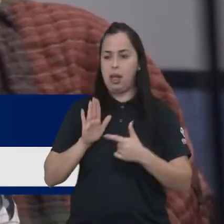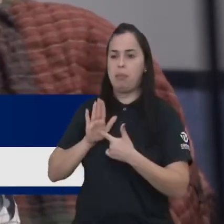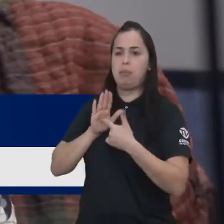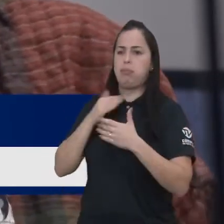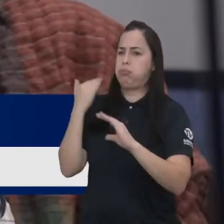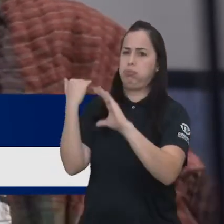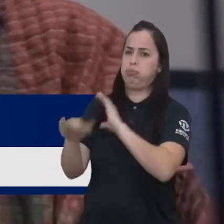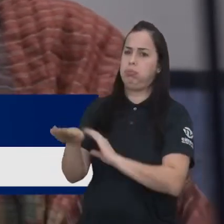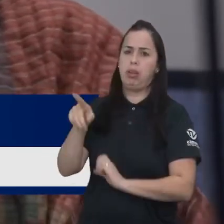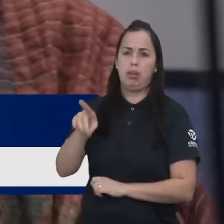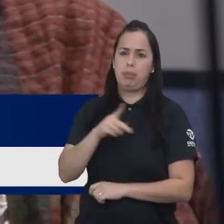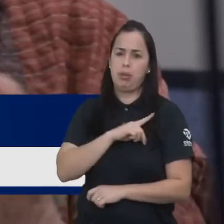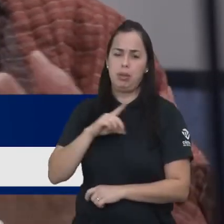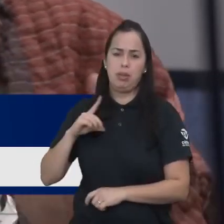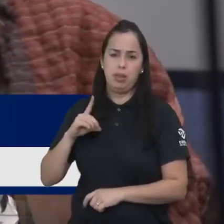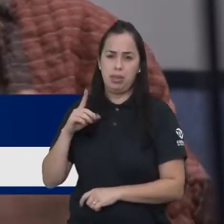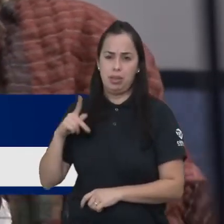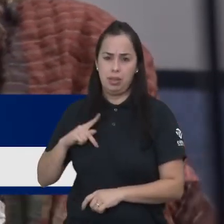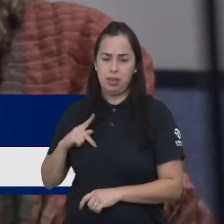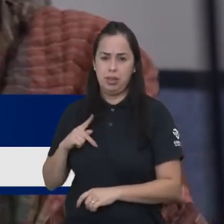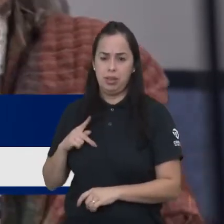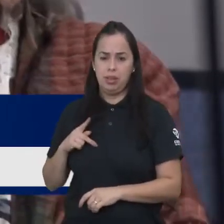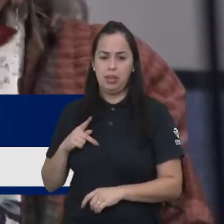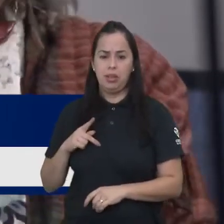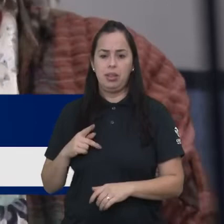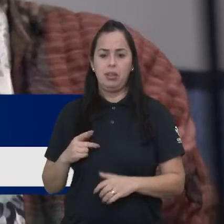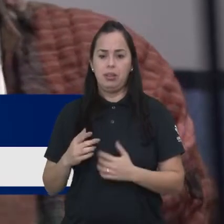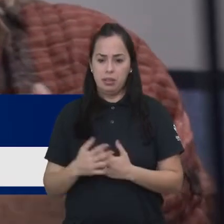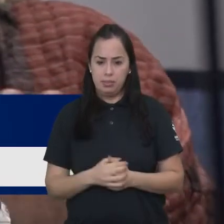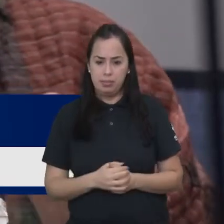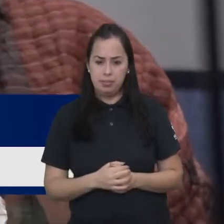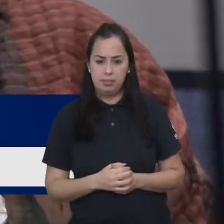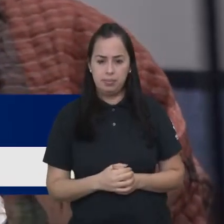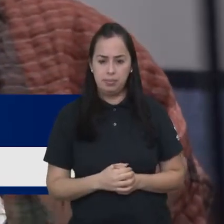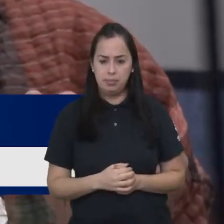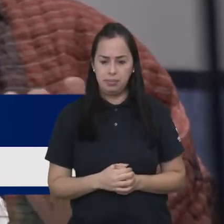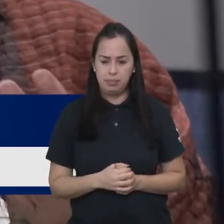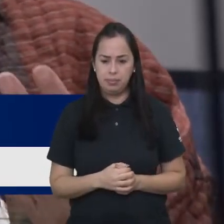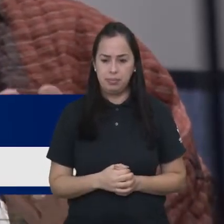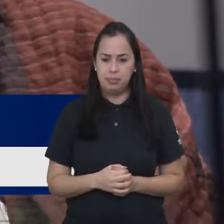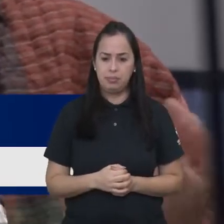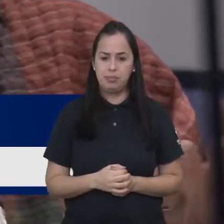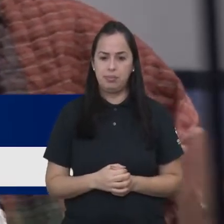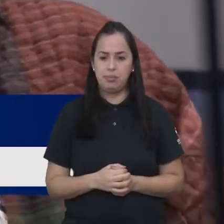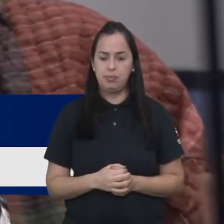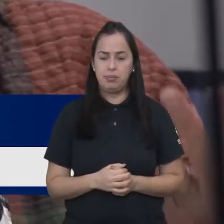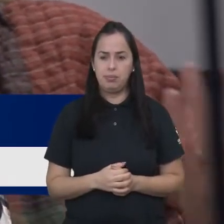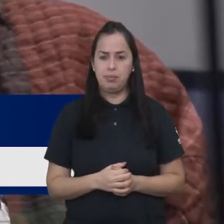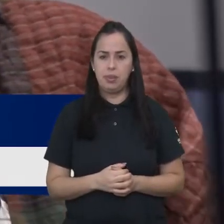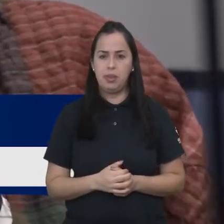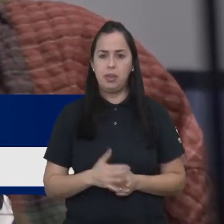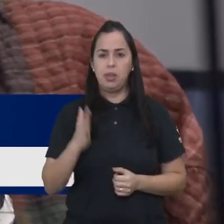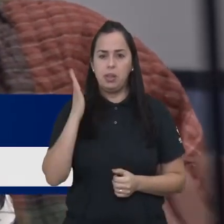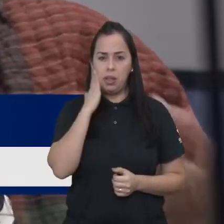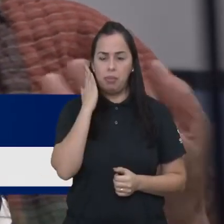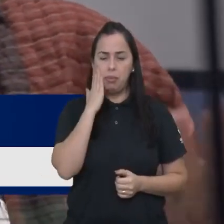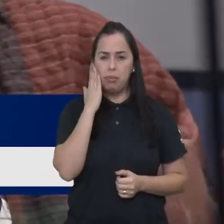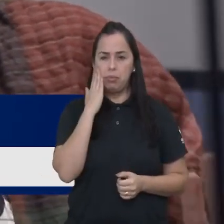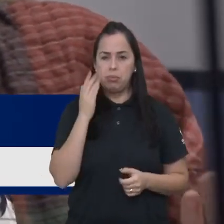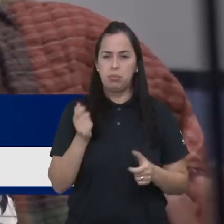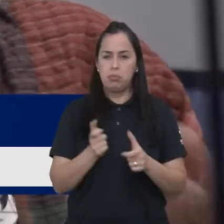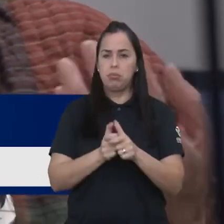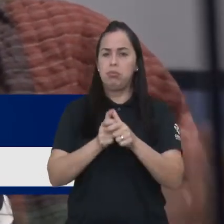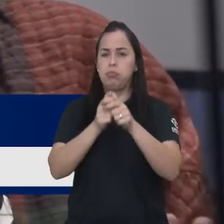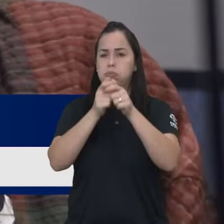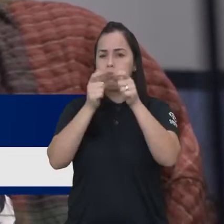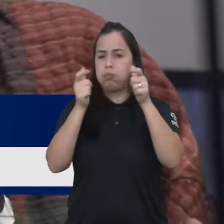mas muitos não sabem, então isso daqui, apesar de ter um número muito grande pelo, na história desse movimento, um número